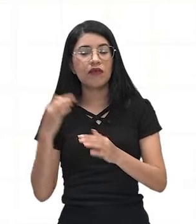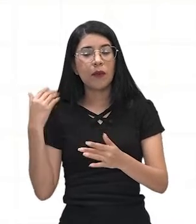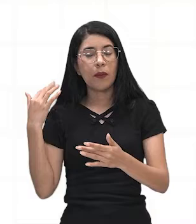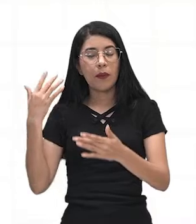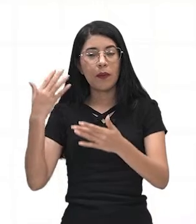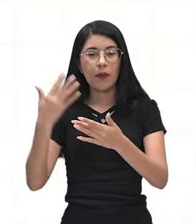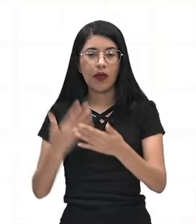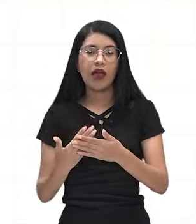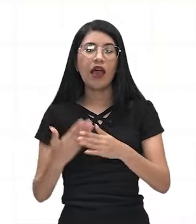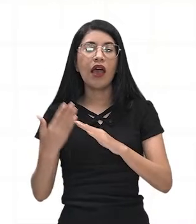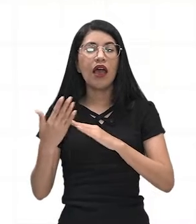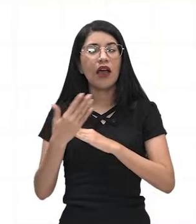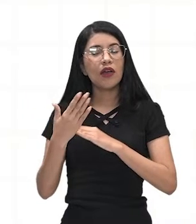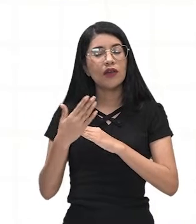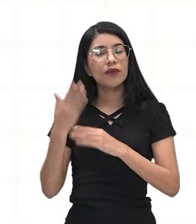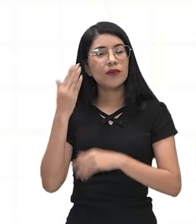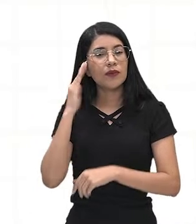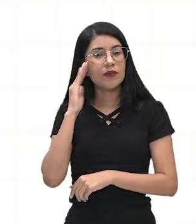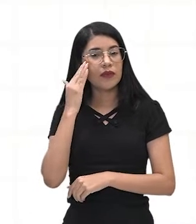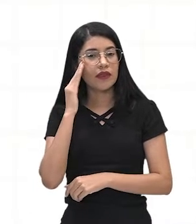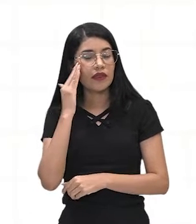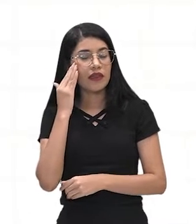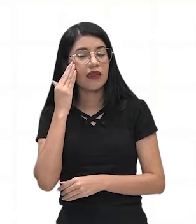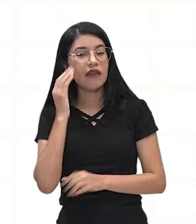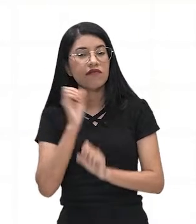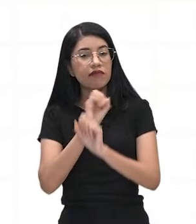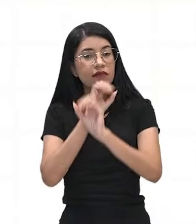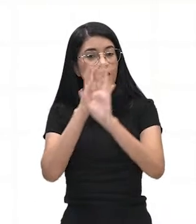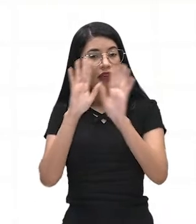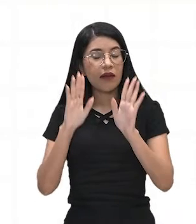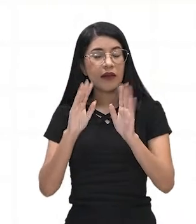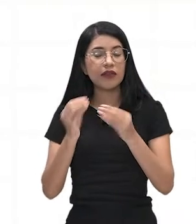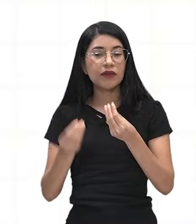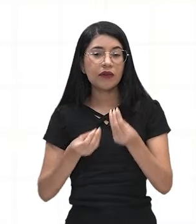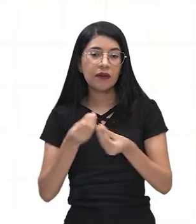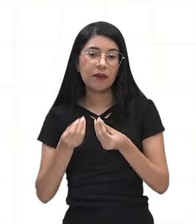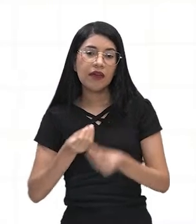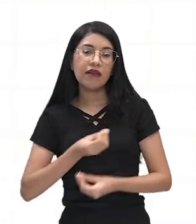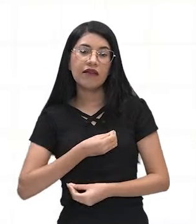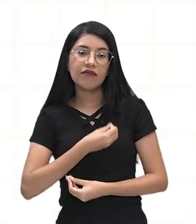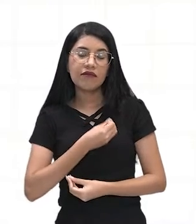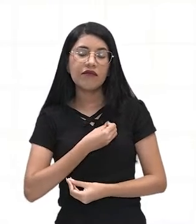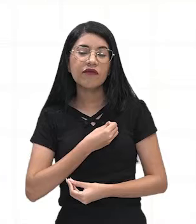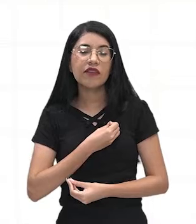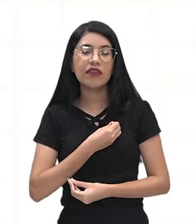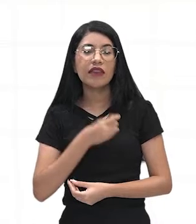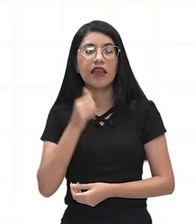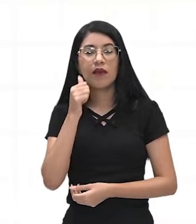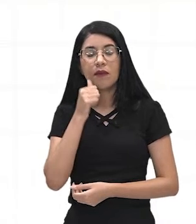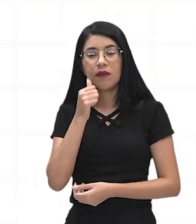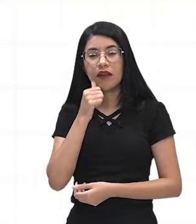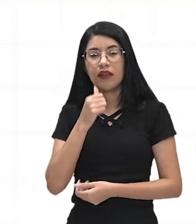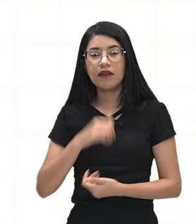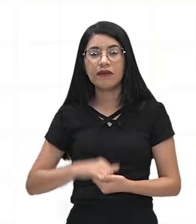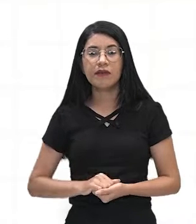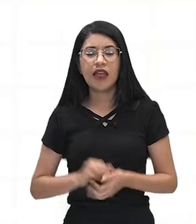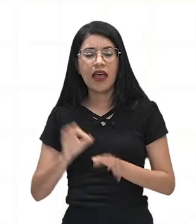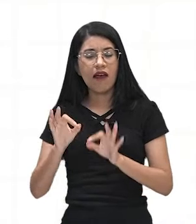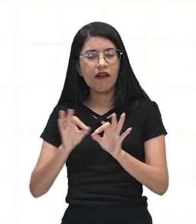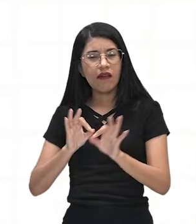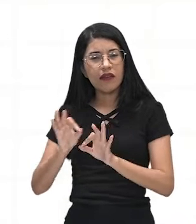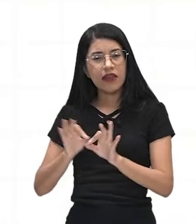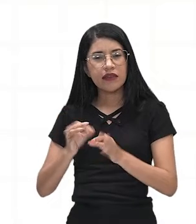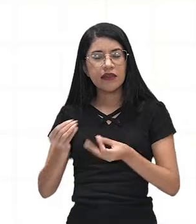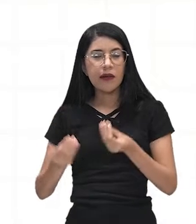nos ajuda a compreender a vida das mulheres na Grécia Antiga, como elas viviam, como elas se organizavam,